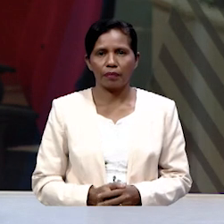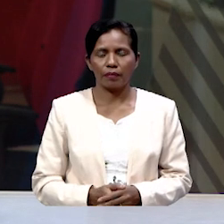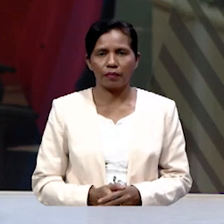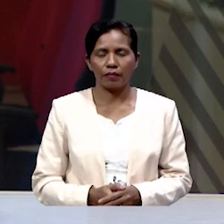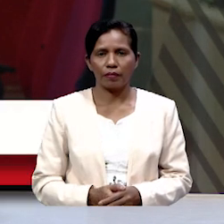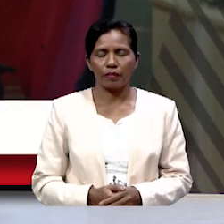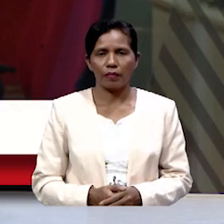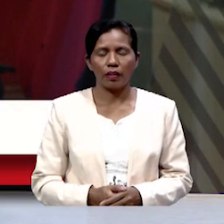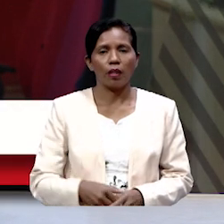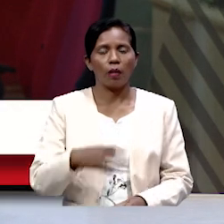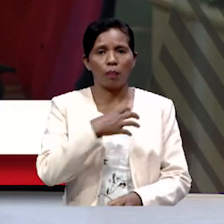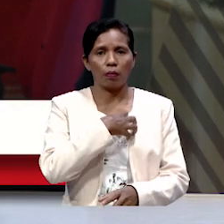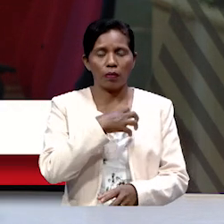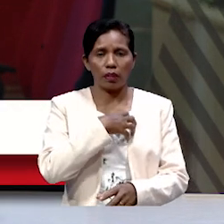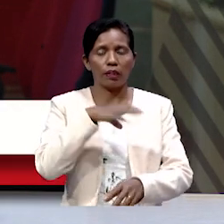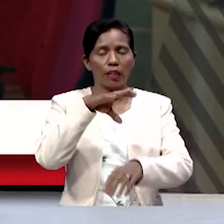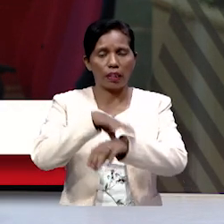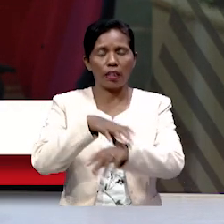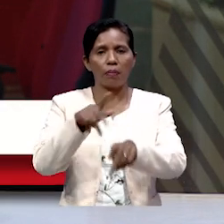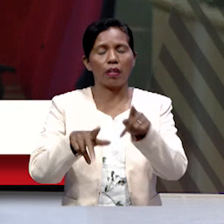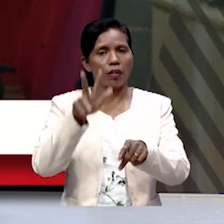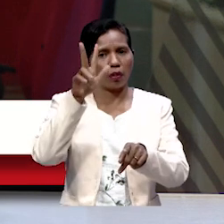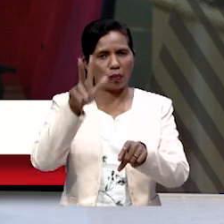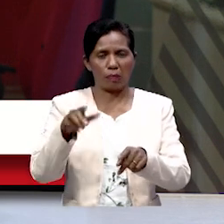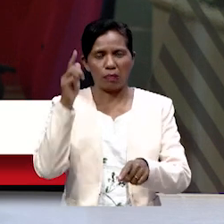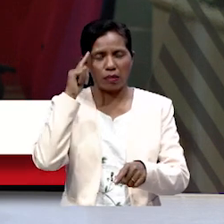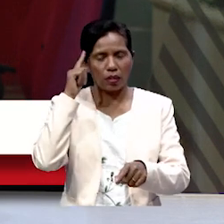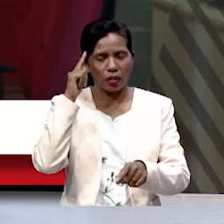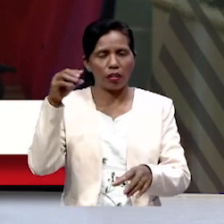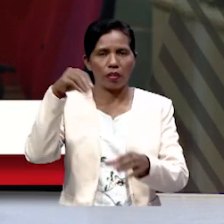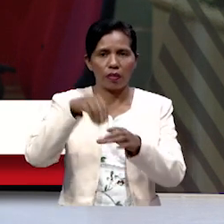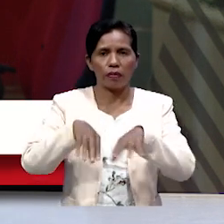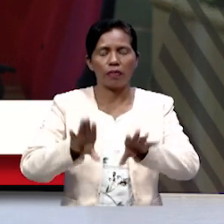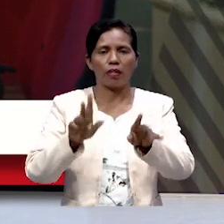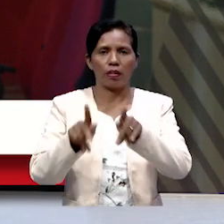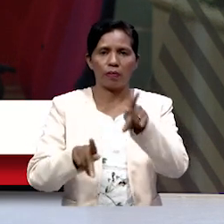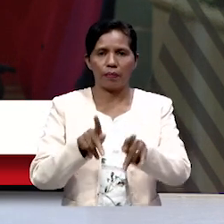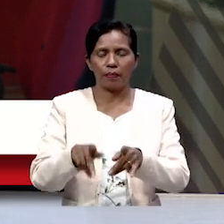PSIC detém cidadão em Tolu, desconfia, envolve e acaso tráfico humano.